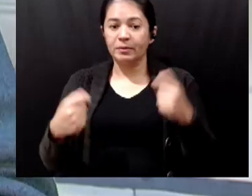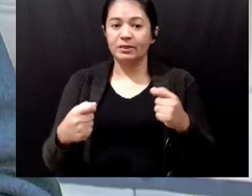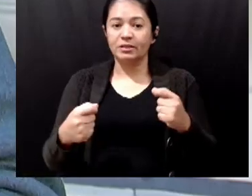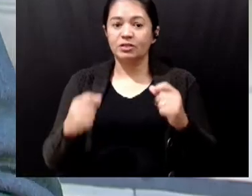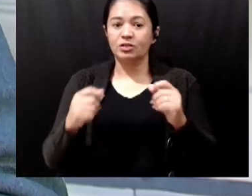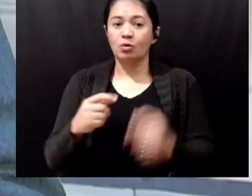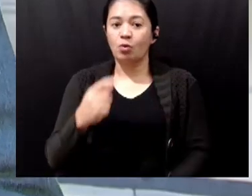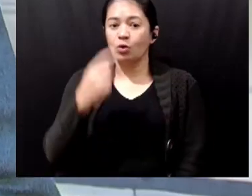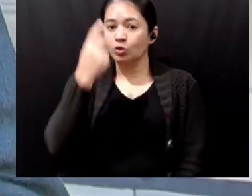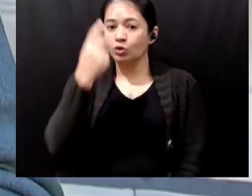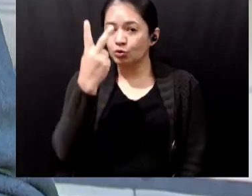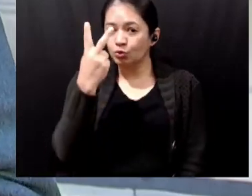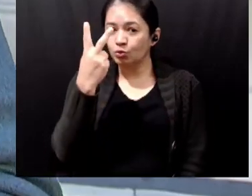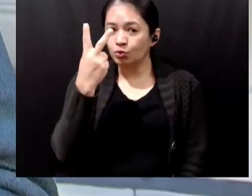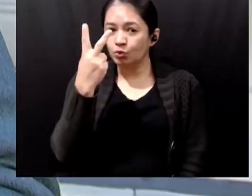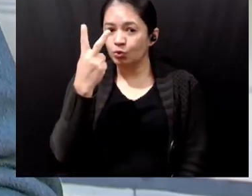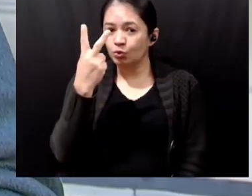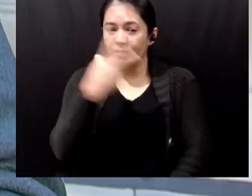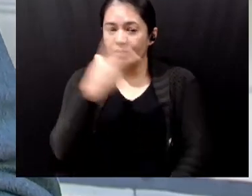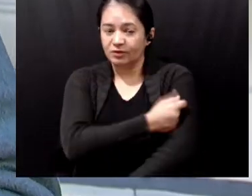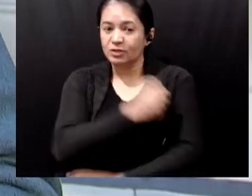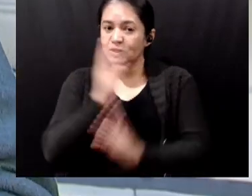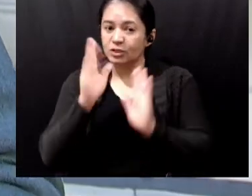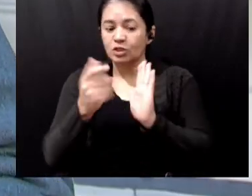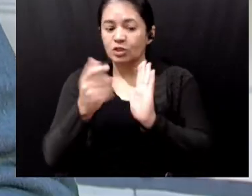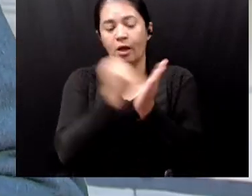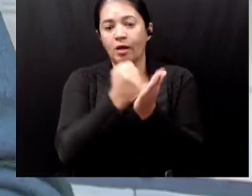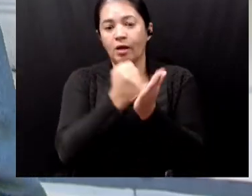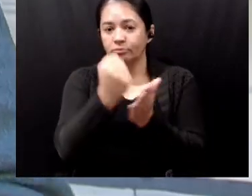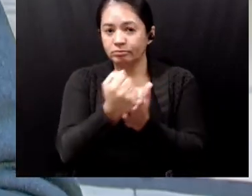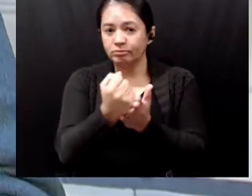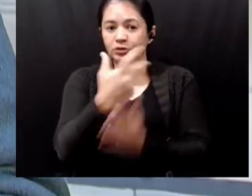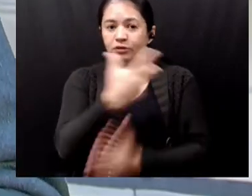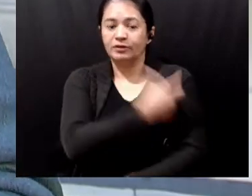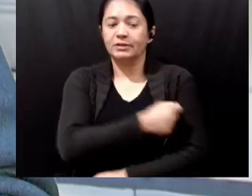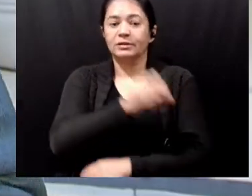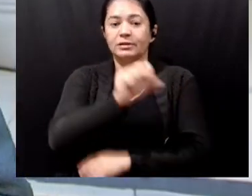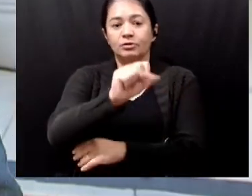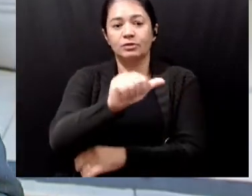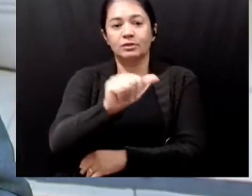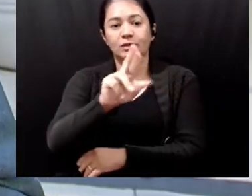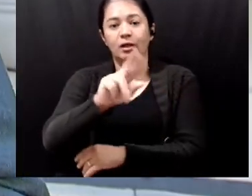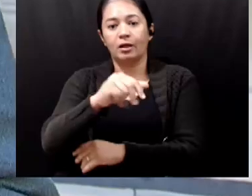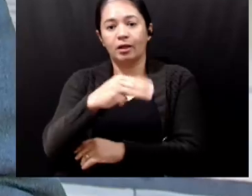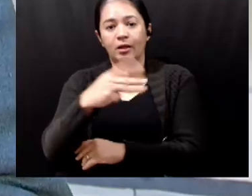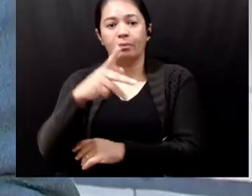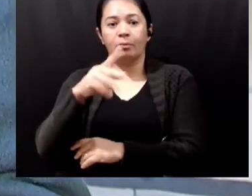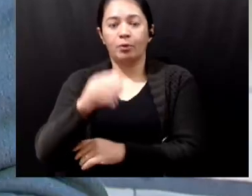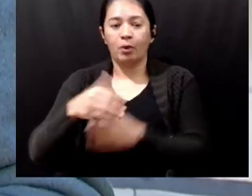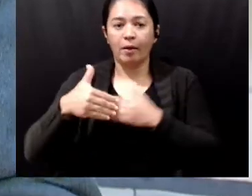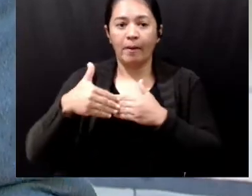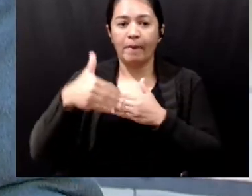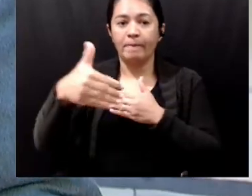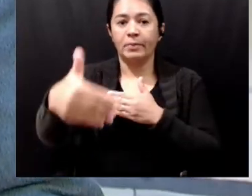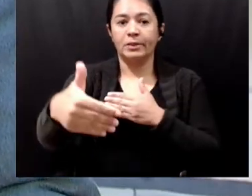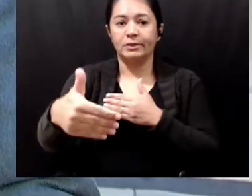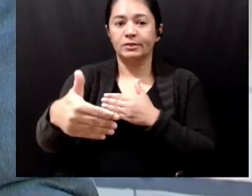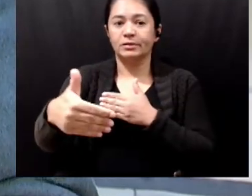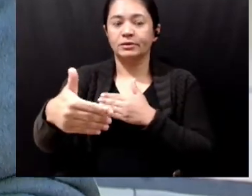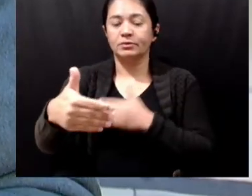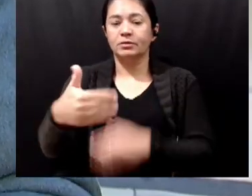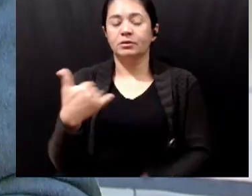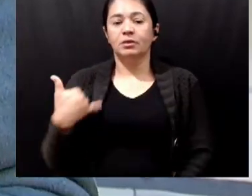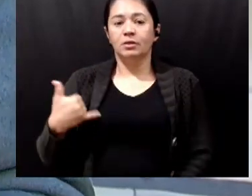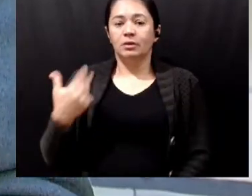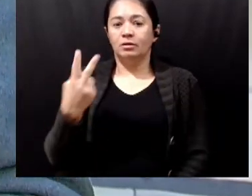2 doses registradas de vacinação contra o sarampo. Tá? A partir de 29 anos, a pessoa tem que